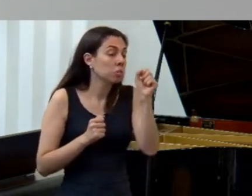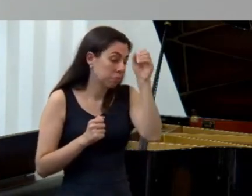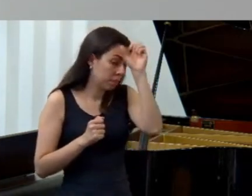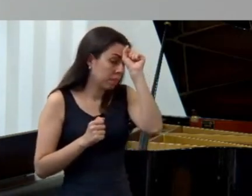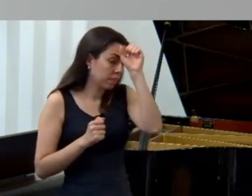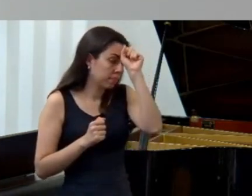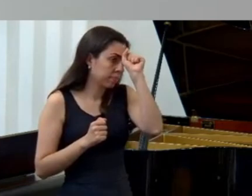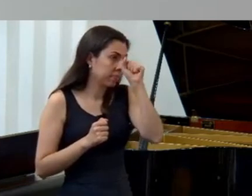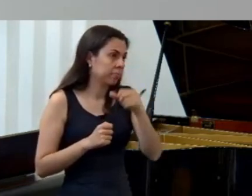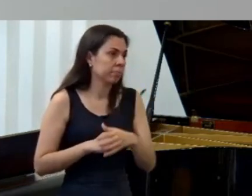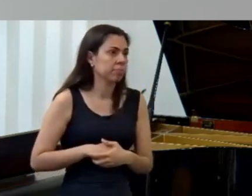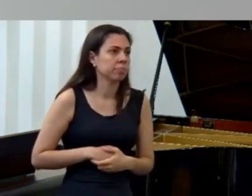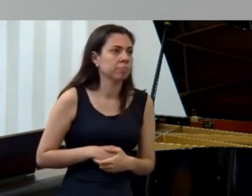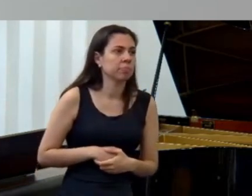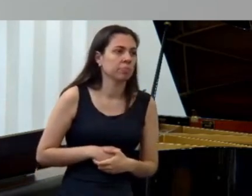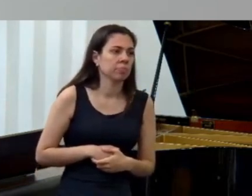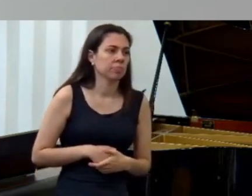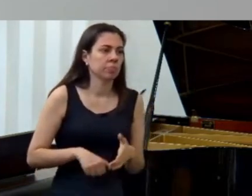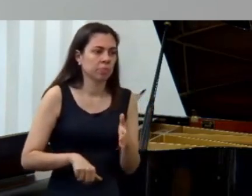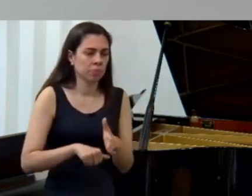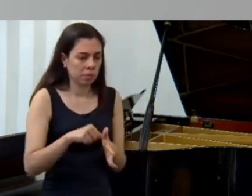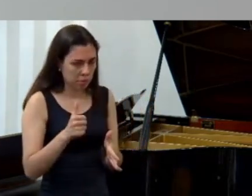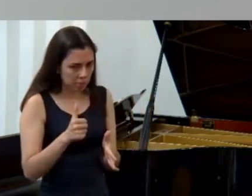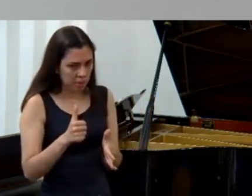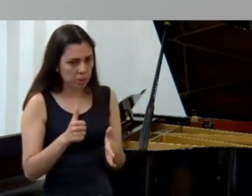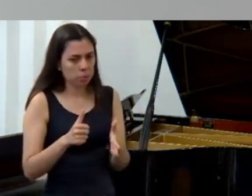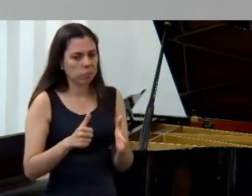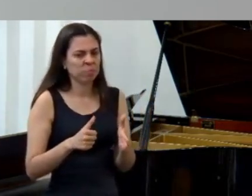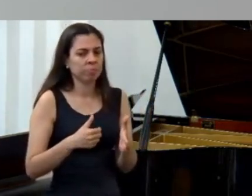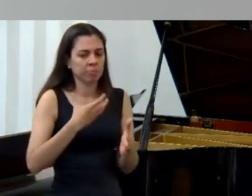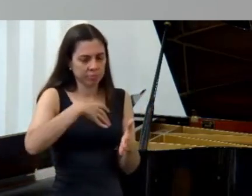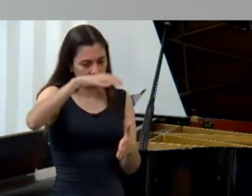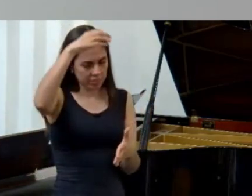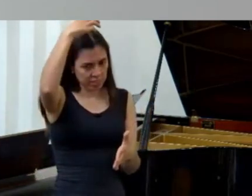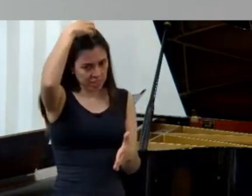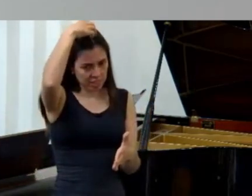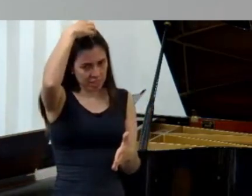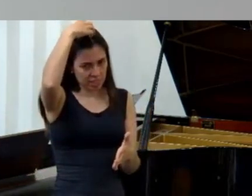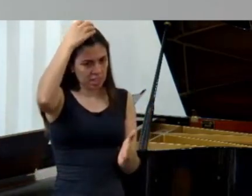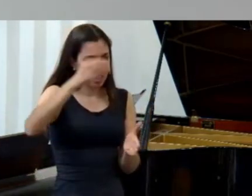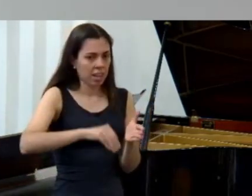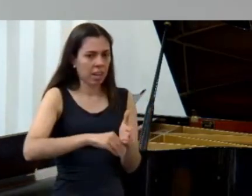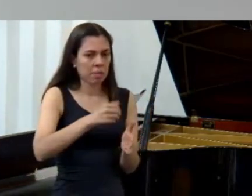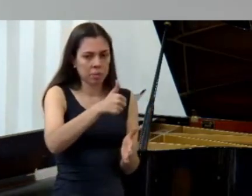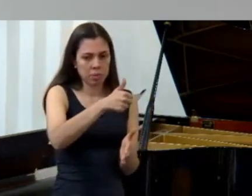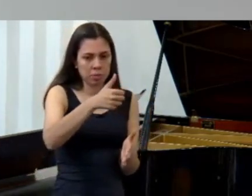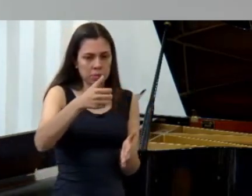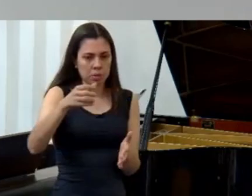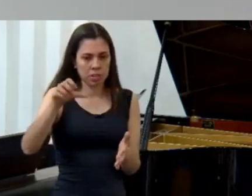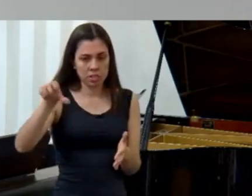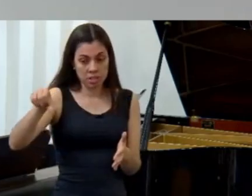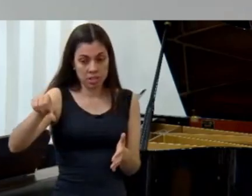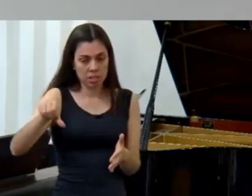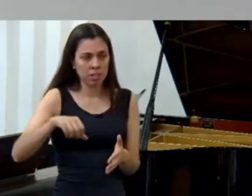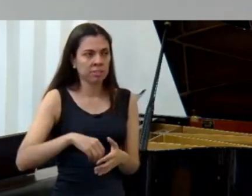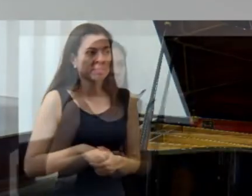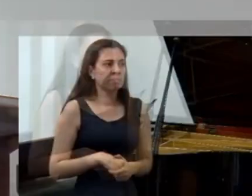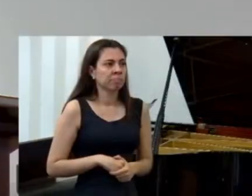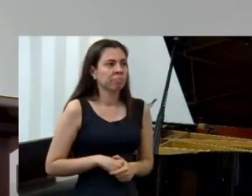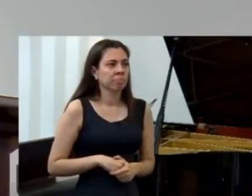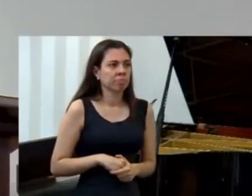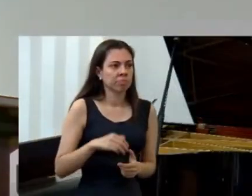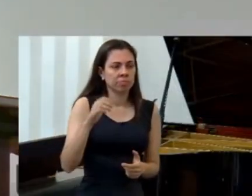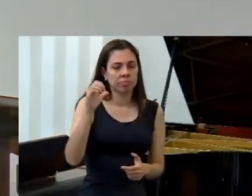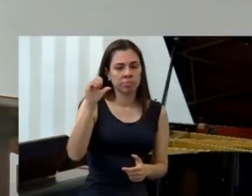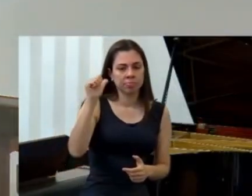texto? Primeiro livro dos Reis, capítulo 19, desde o versículo 1, diz assim: Acabe fez saber a